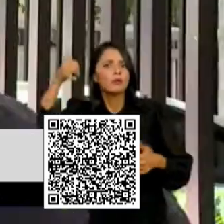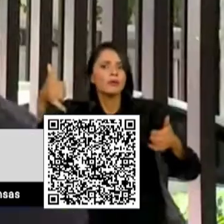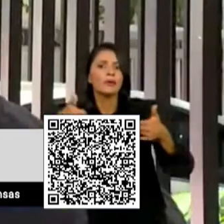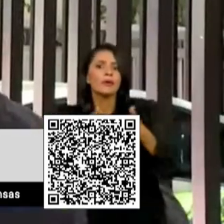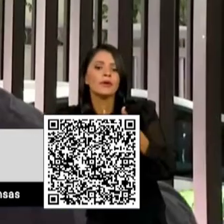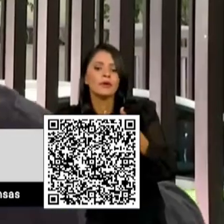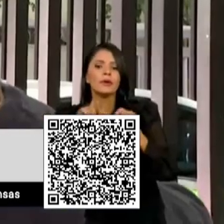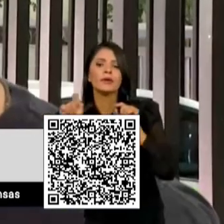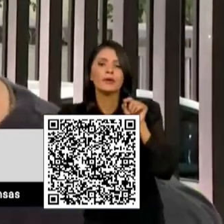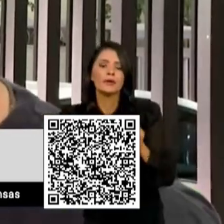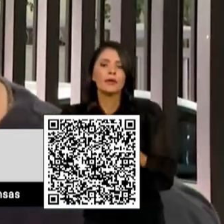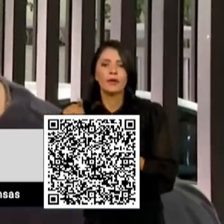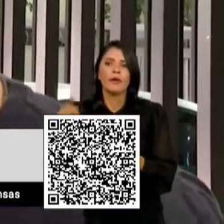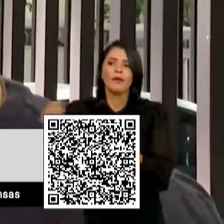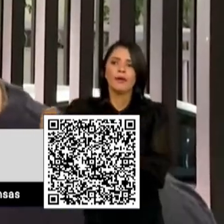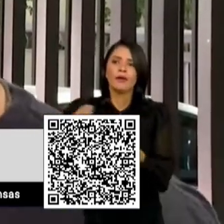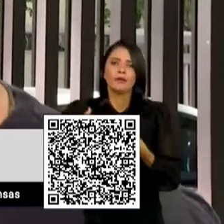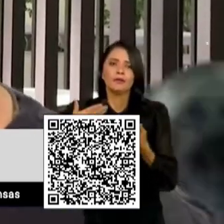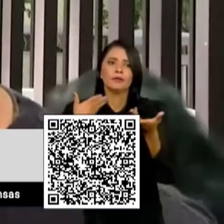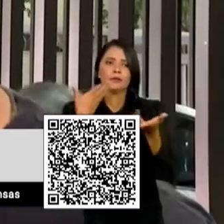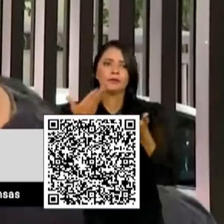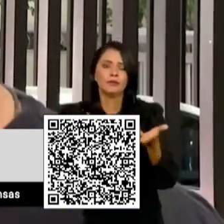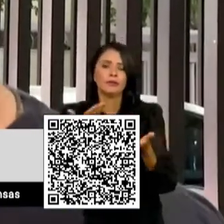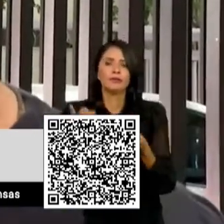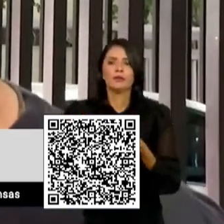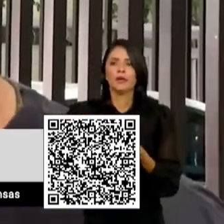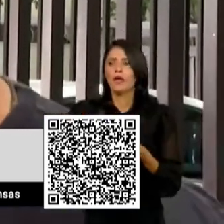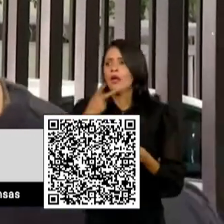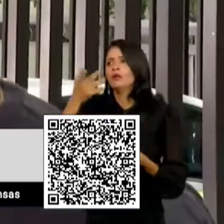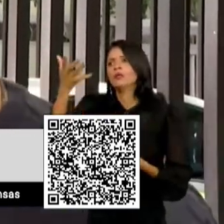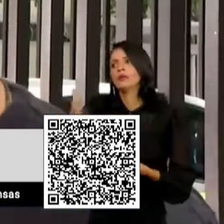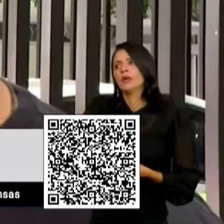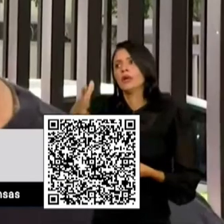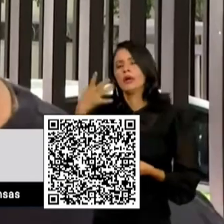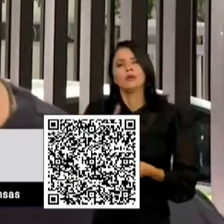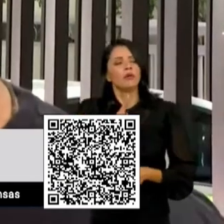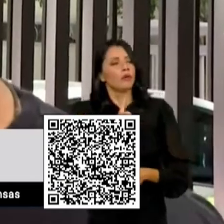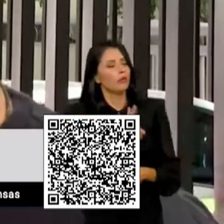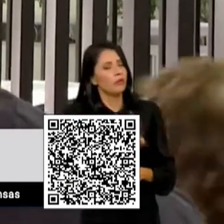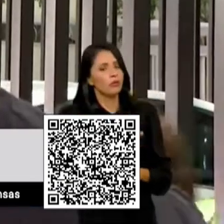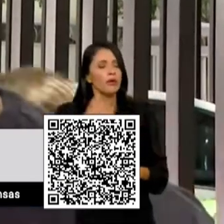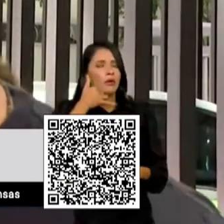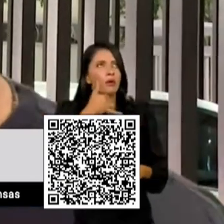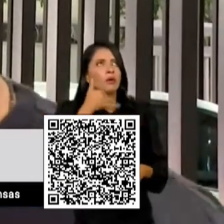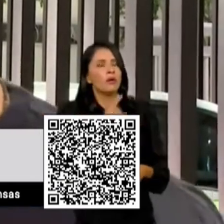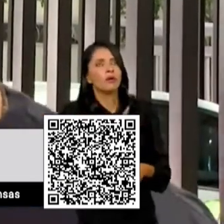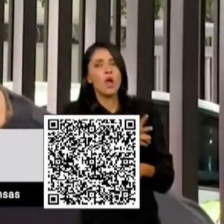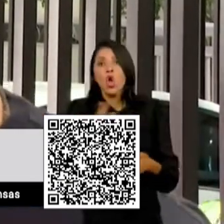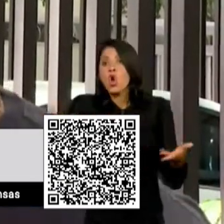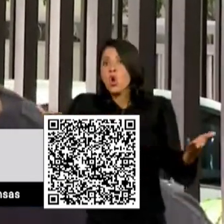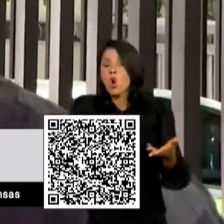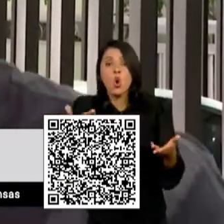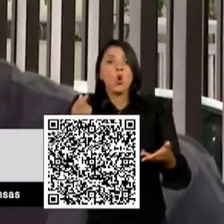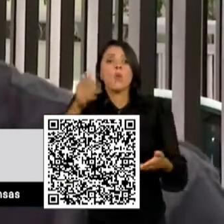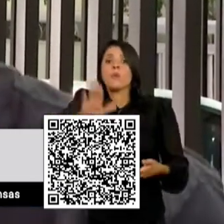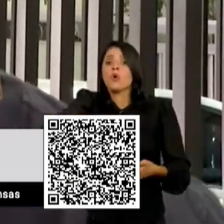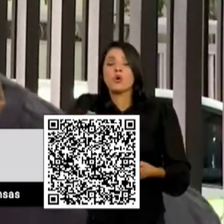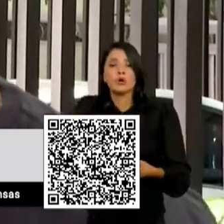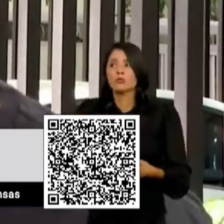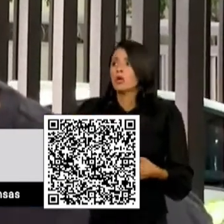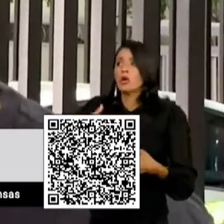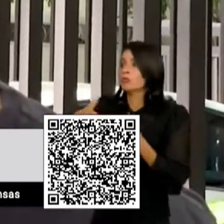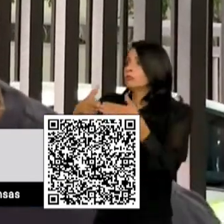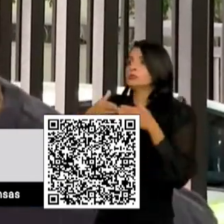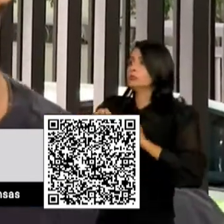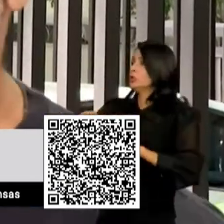outro lado. Oferecendo serviço, eu já falo que eu não quero, mas eles insistem. Olha, hoje tem uma promoção para você,